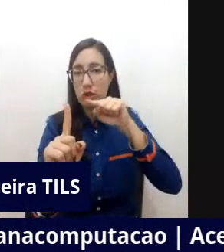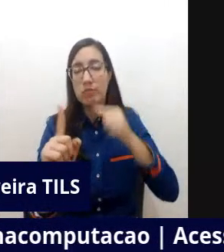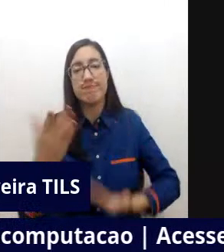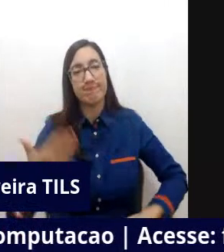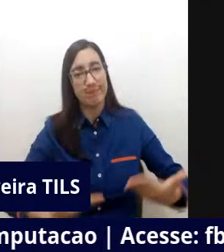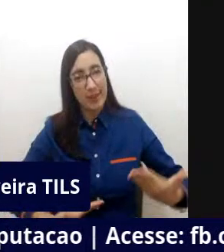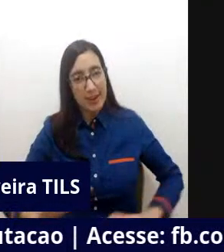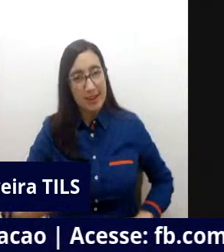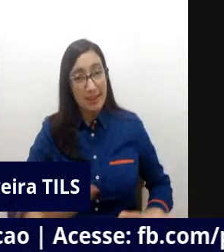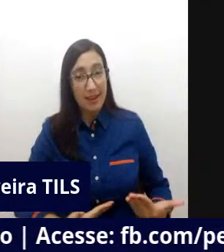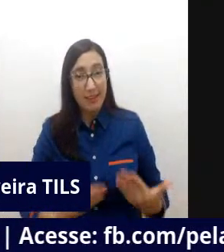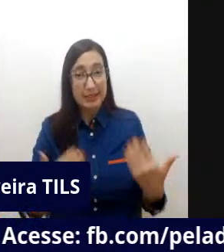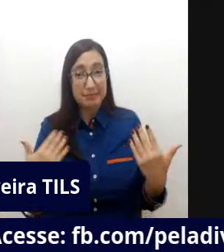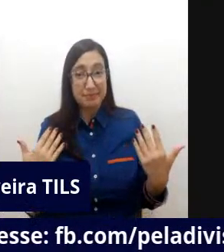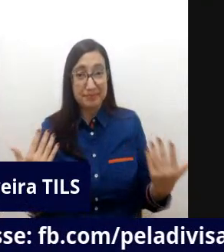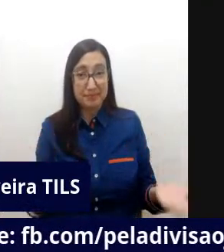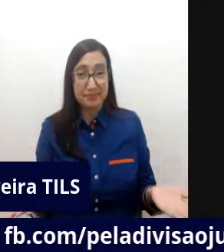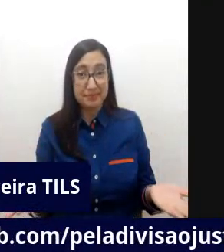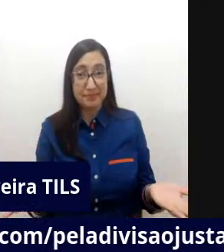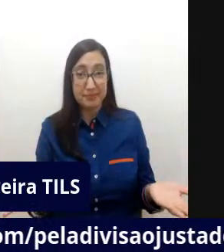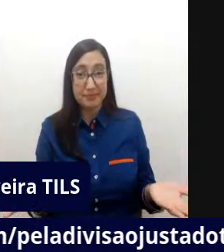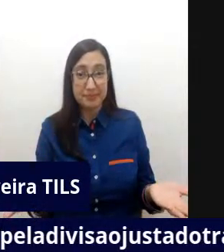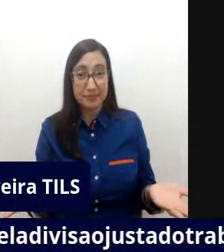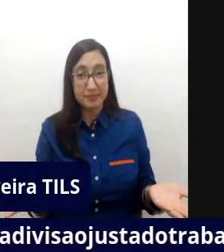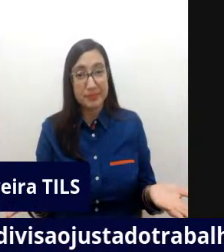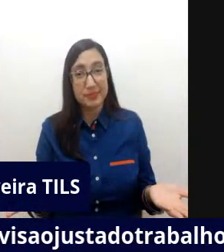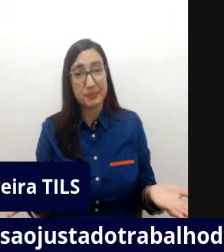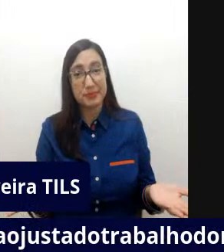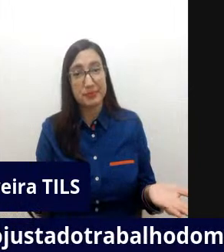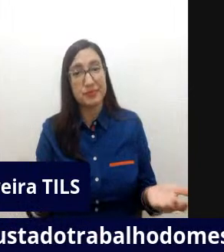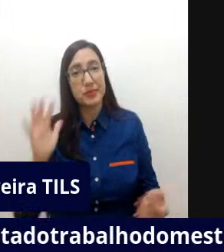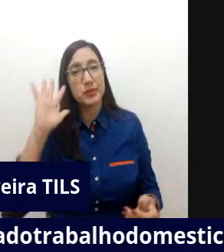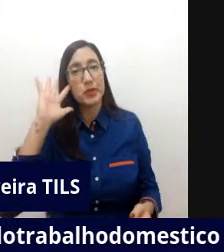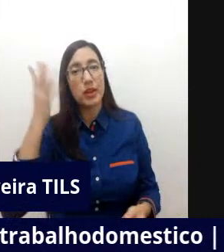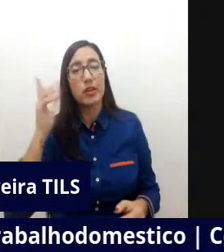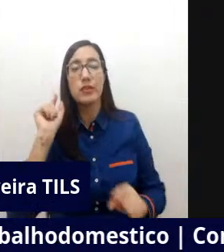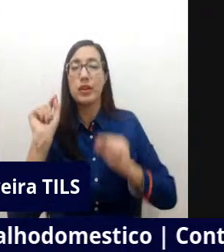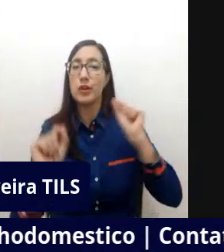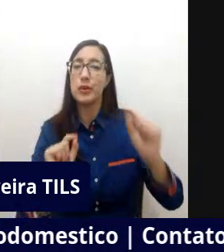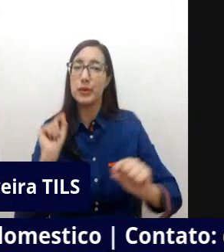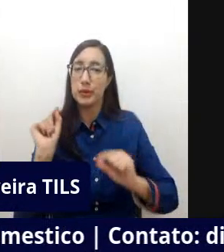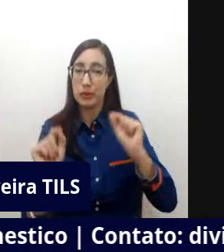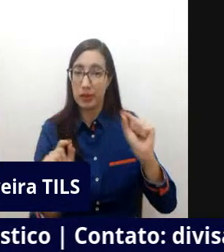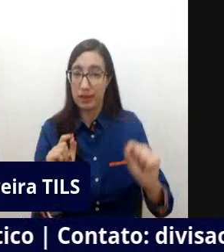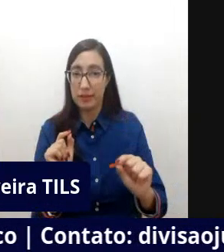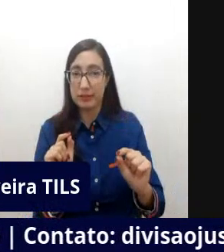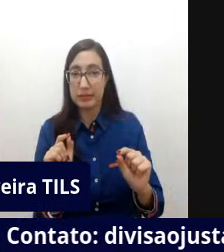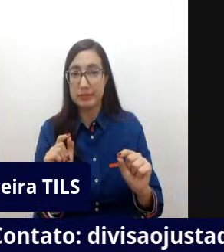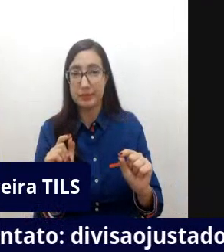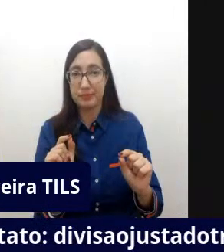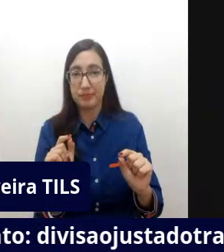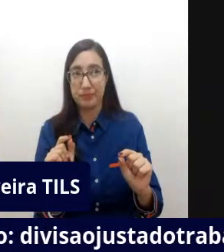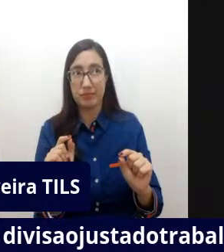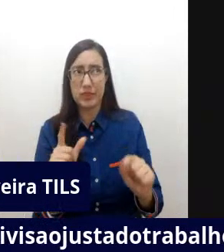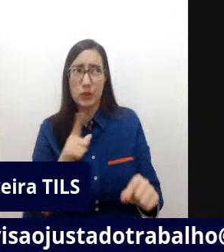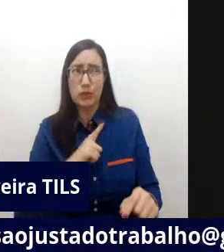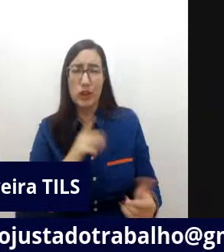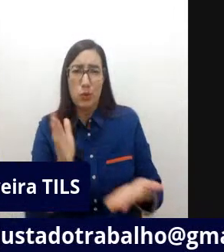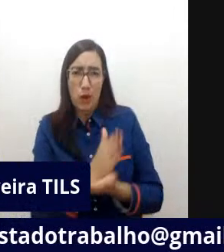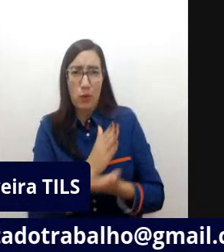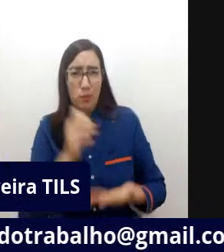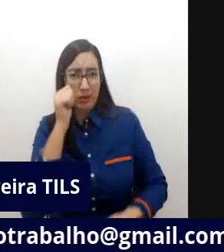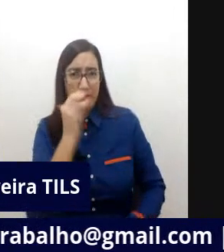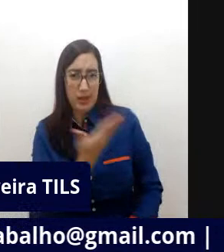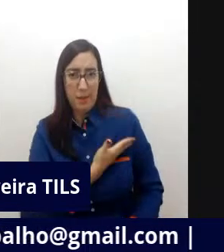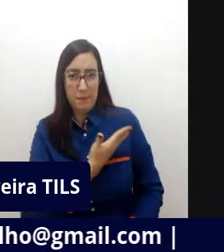teve a consciência e resolveu deixar, pelo menos tem até algumas companheiras que são filiadas ao sindicato, que estão em